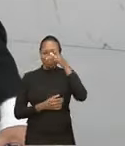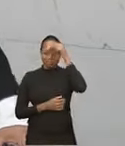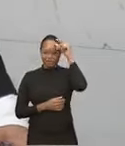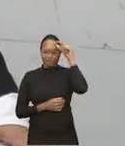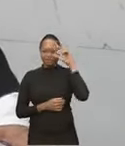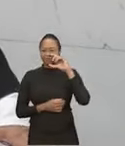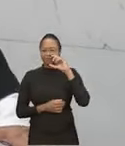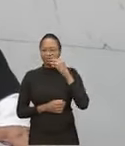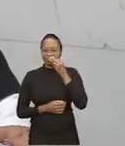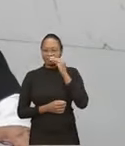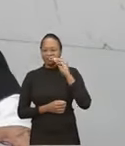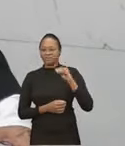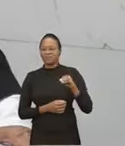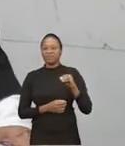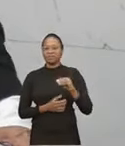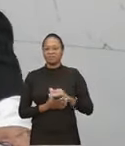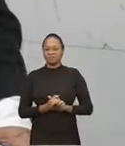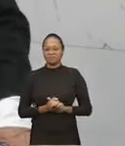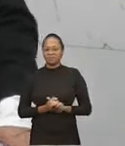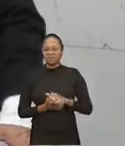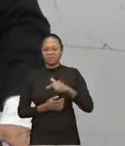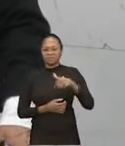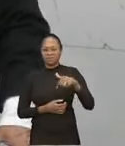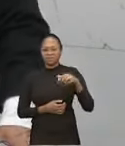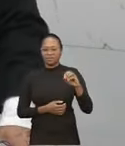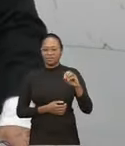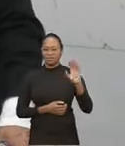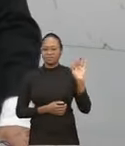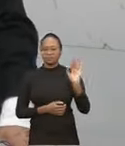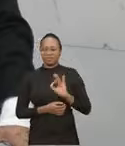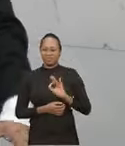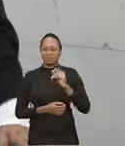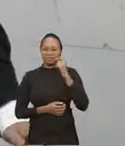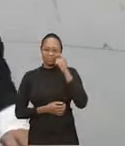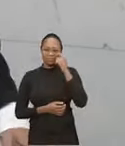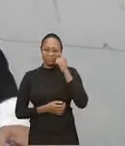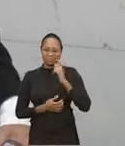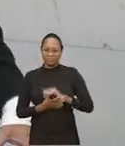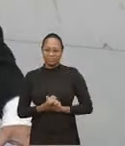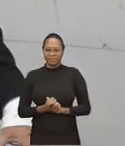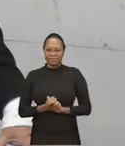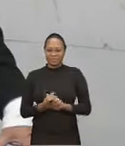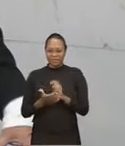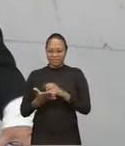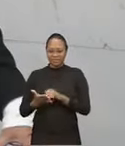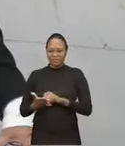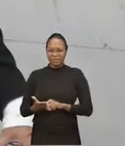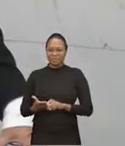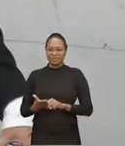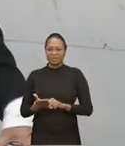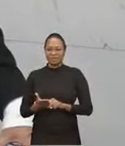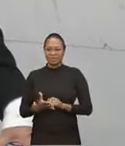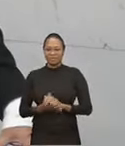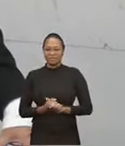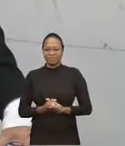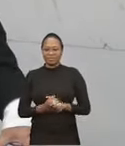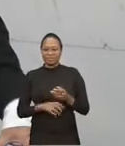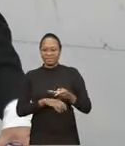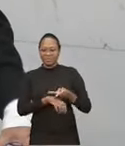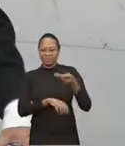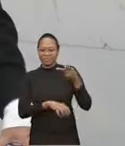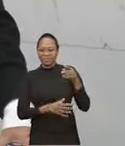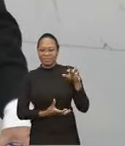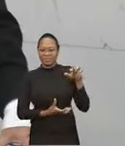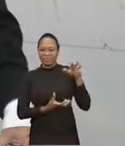Arinaldo já bate na casa de 70%. Arinaldo, anote sim do box, vai pegar o troféu na estande de